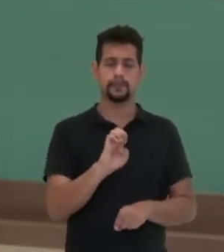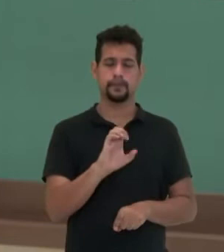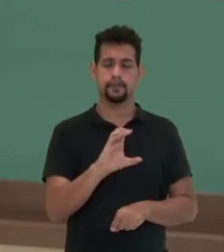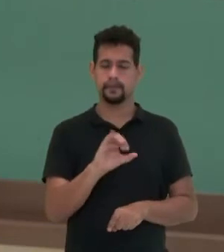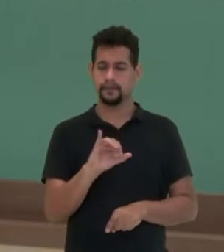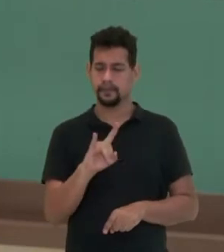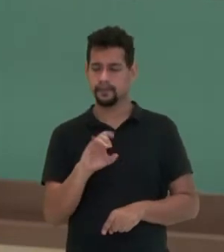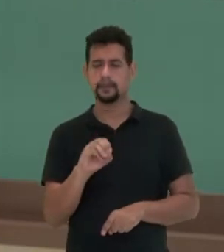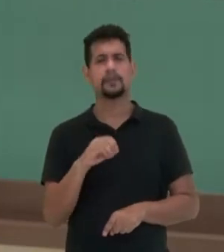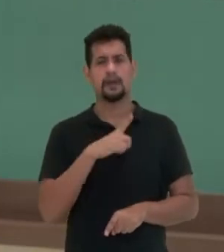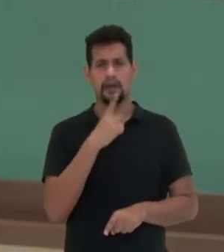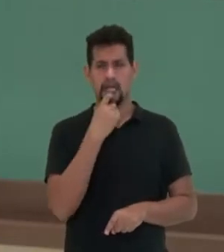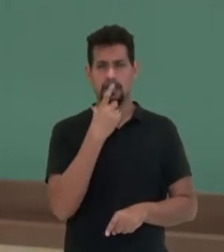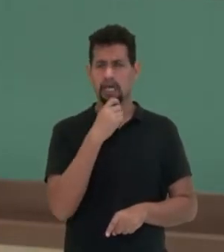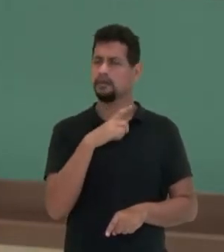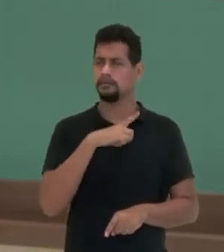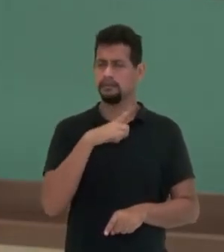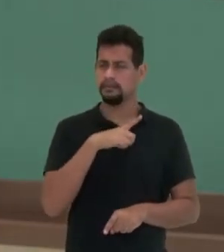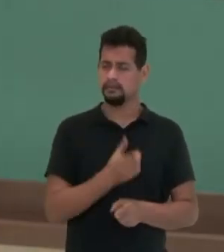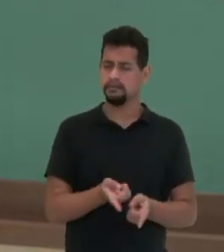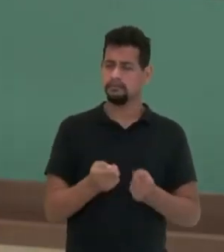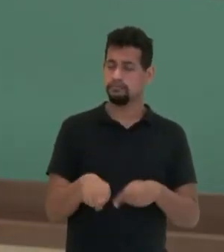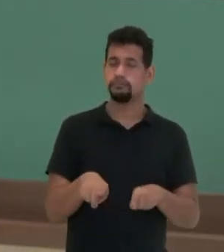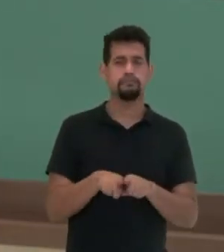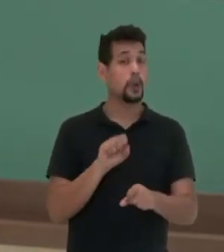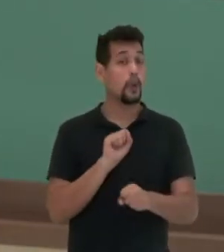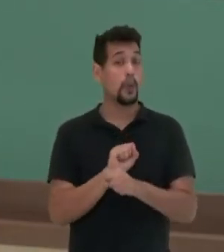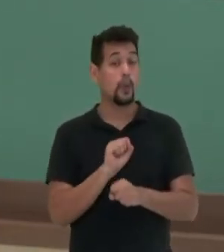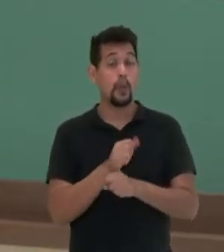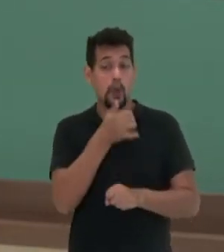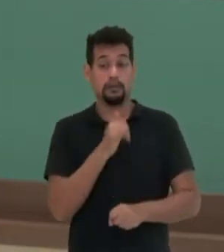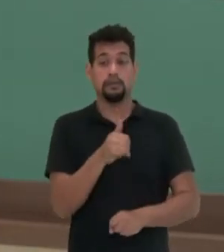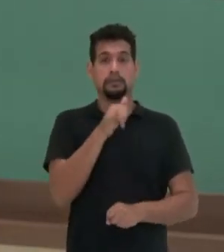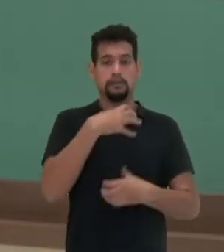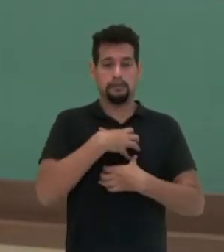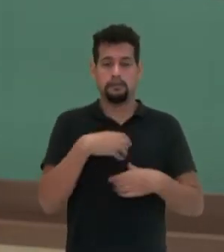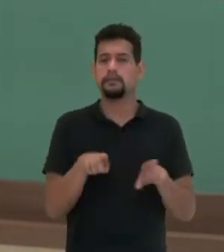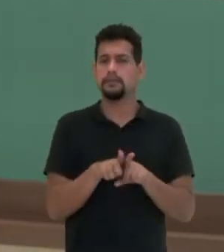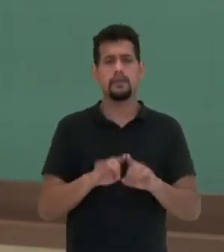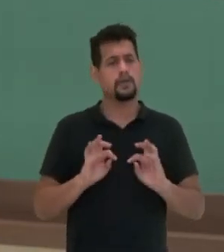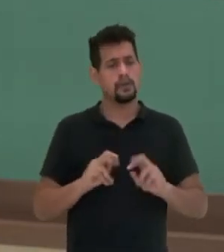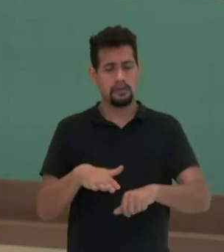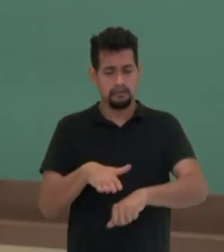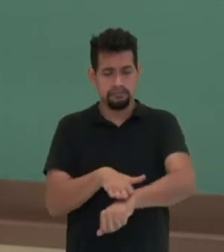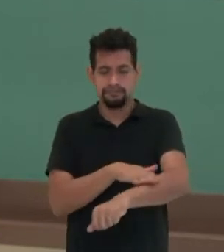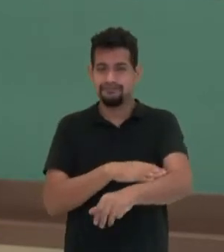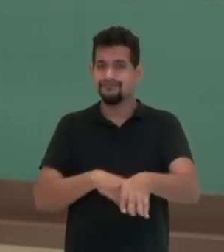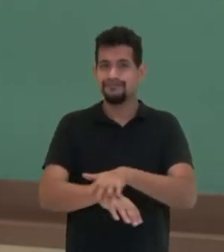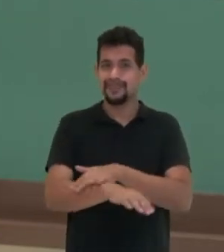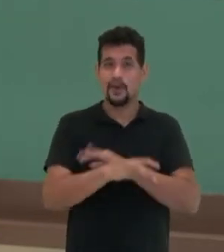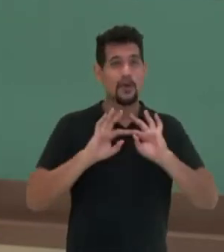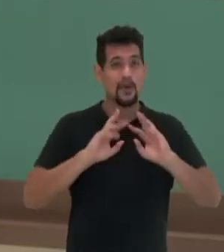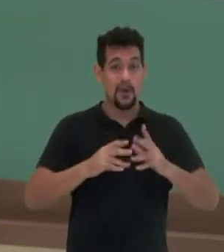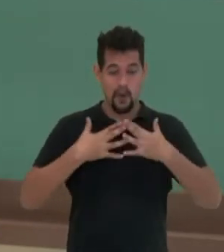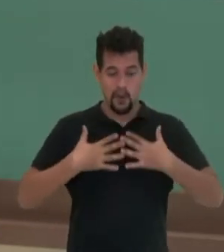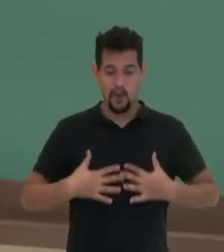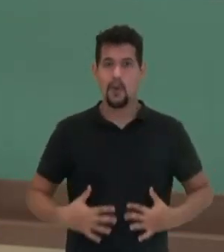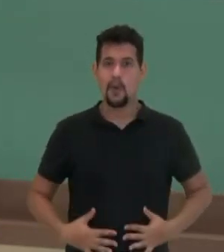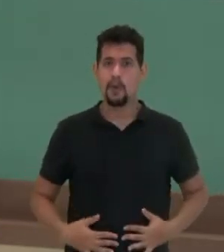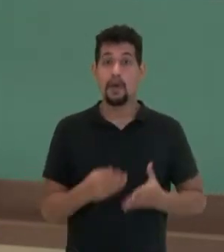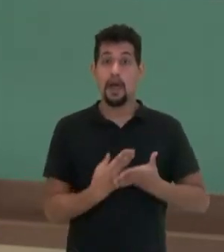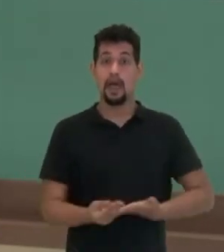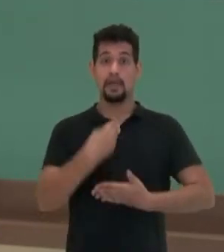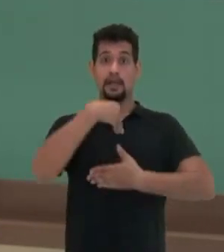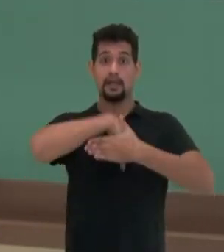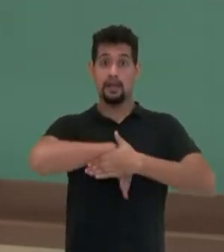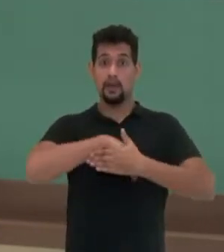sanguíneo tem as células de defesa, também proteção contra choques. E ele é o tecido que preenche o nosso corpo. Dentro do nosso corpo